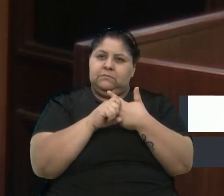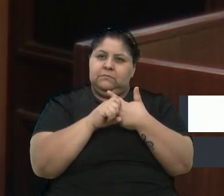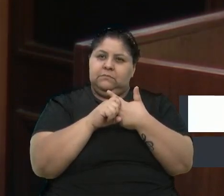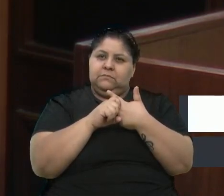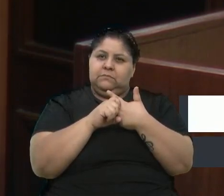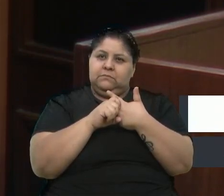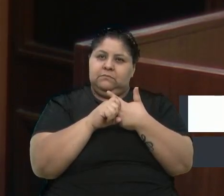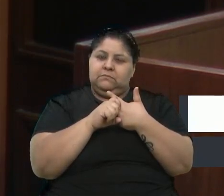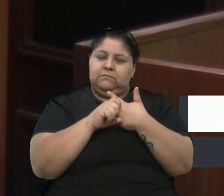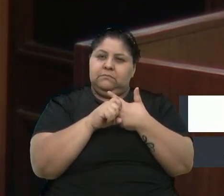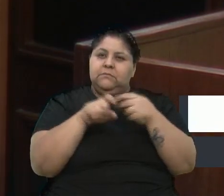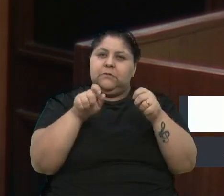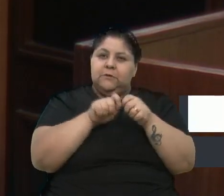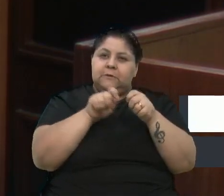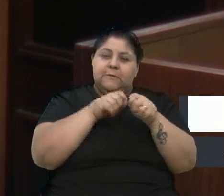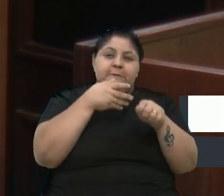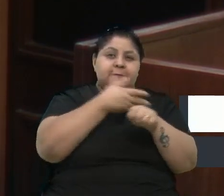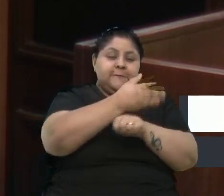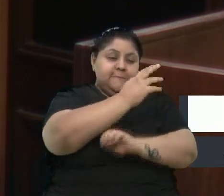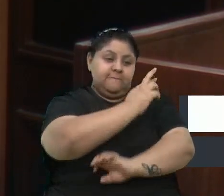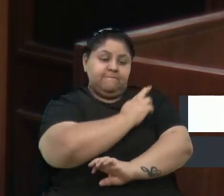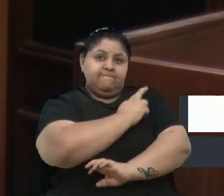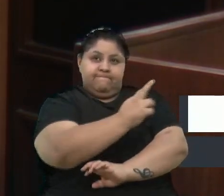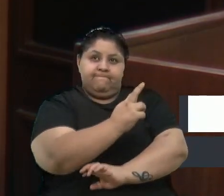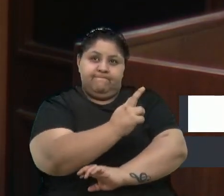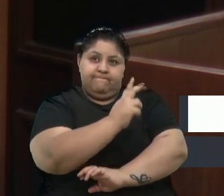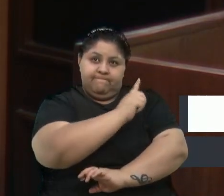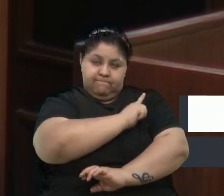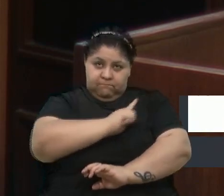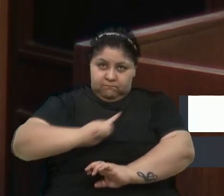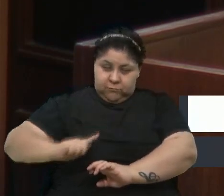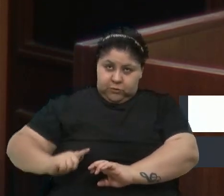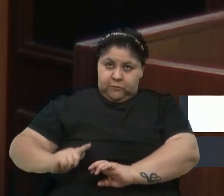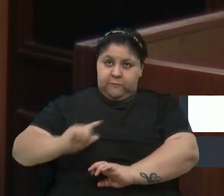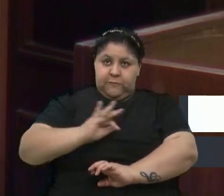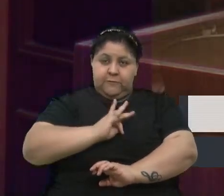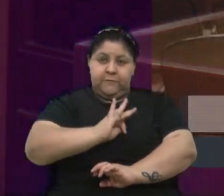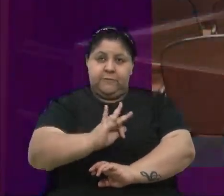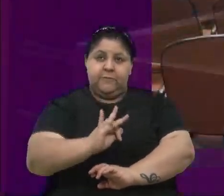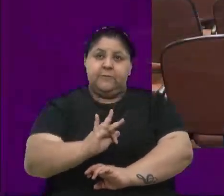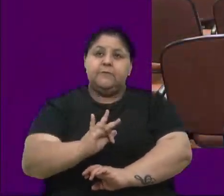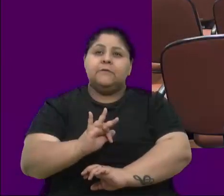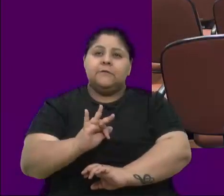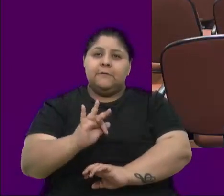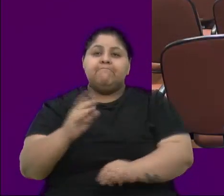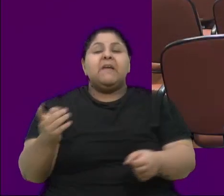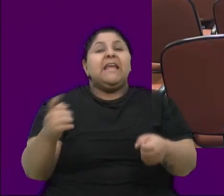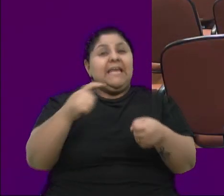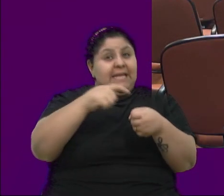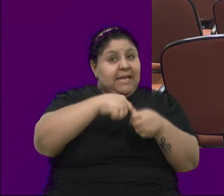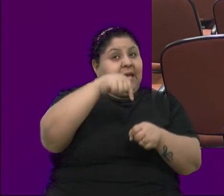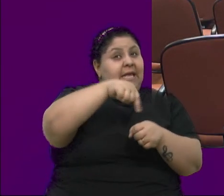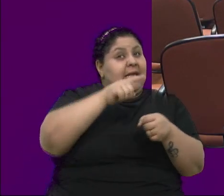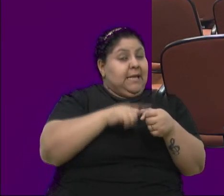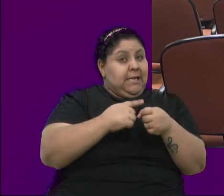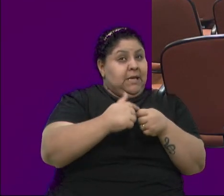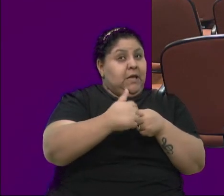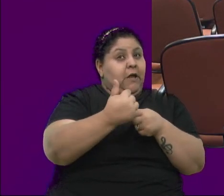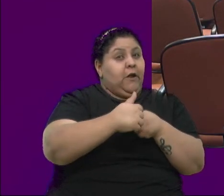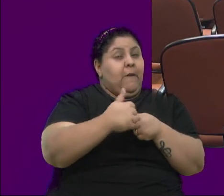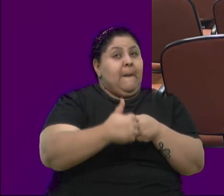Ele envolveu representantes do governo federal. Iria vir para Caxias o